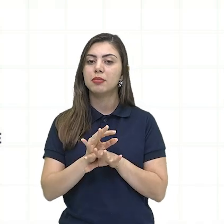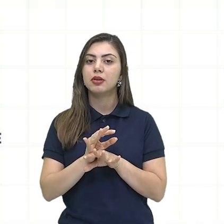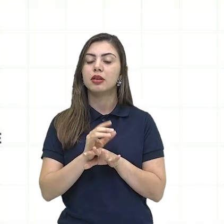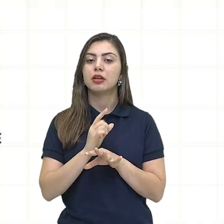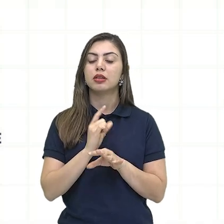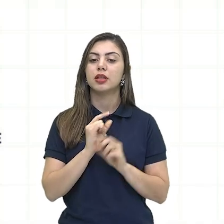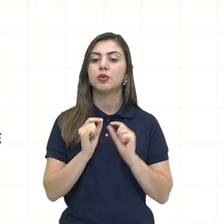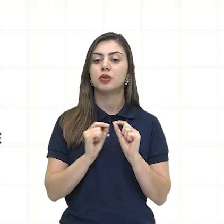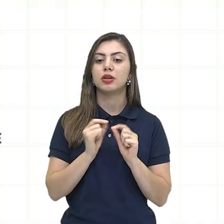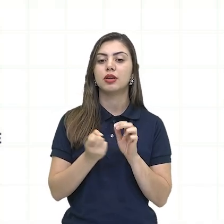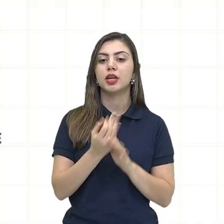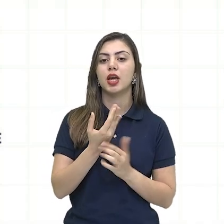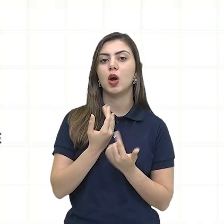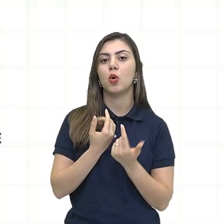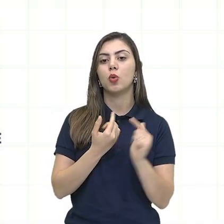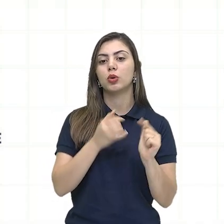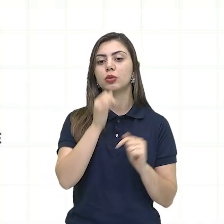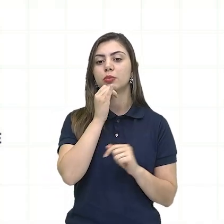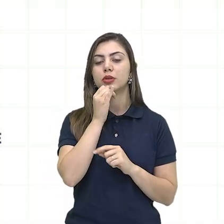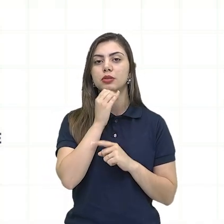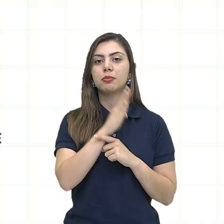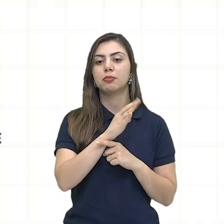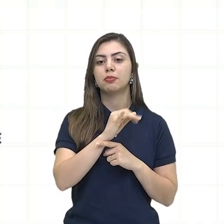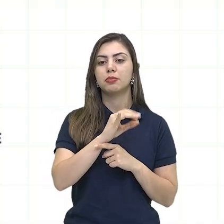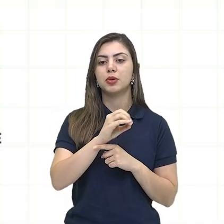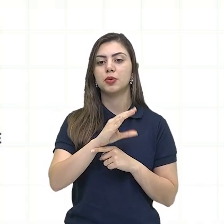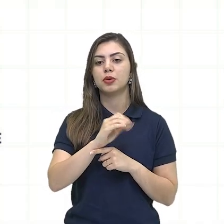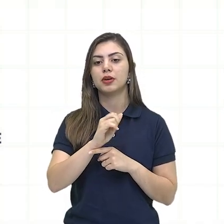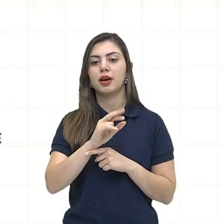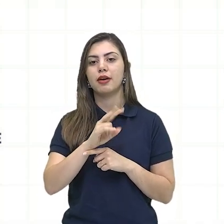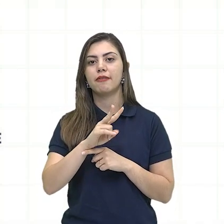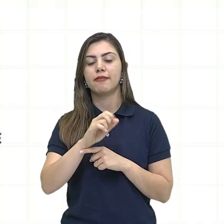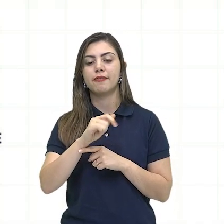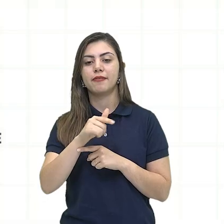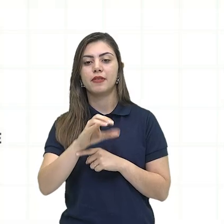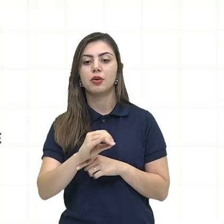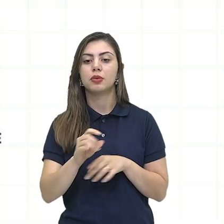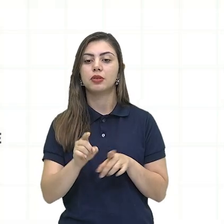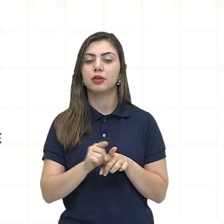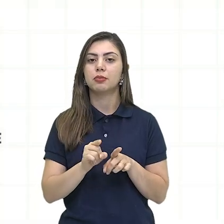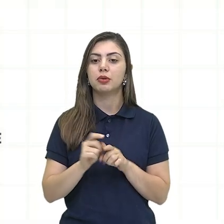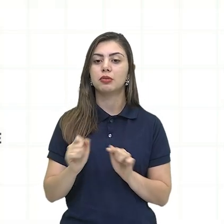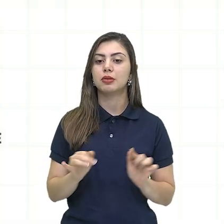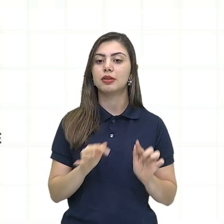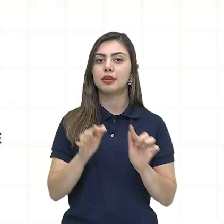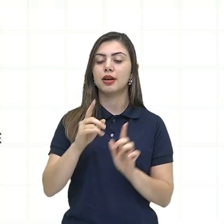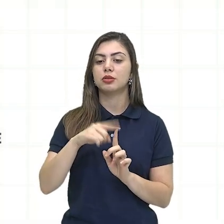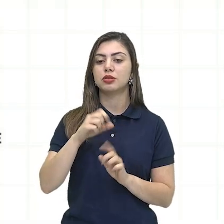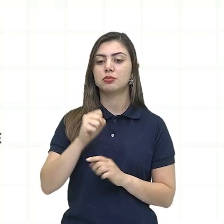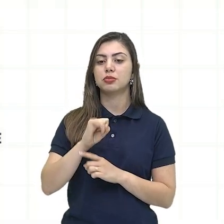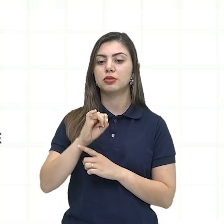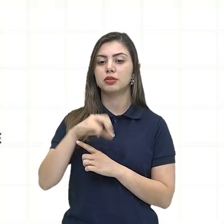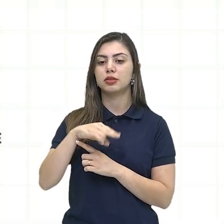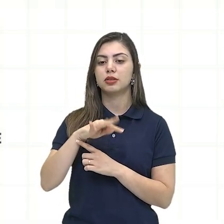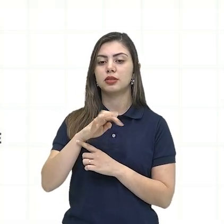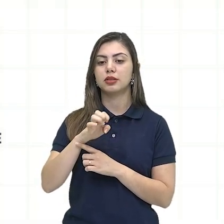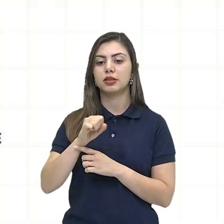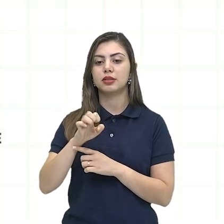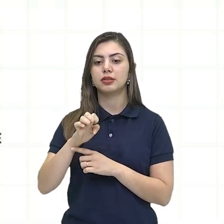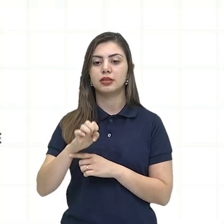outros subprodutos, como o biocarvão, o gás, né, um gás de síntese e um óleo